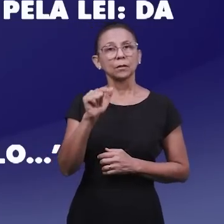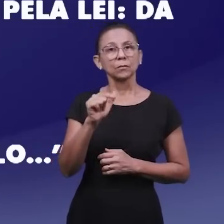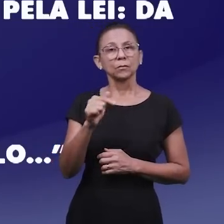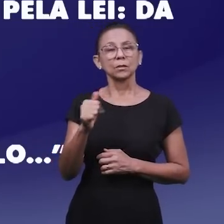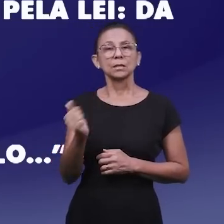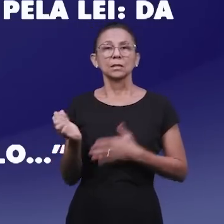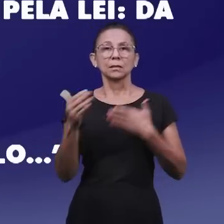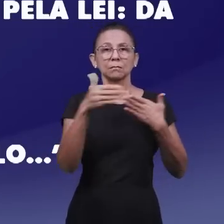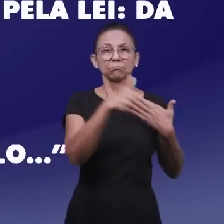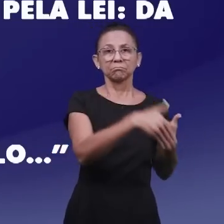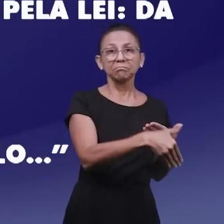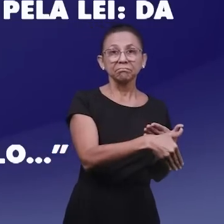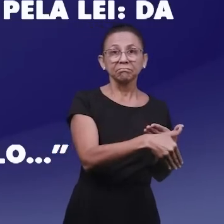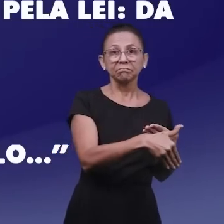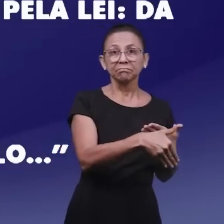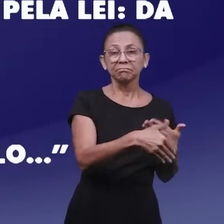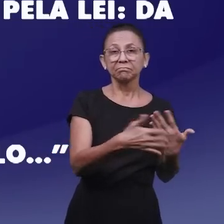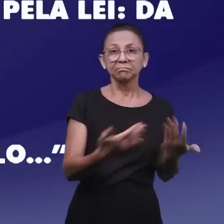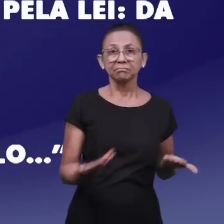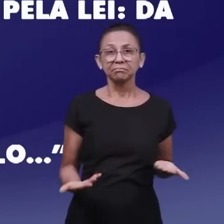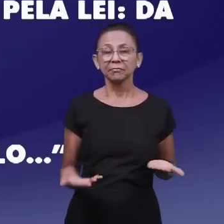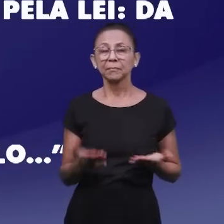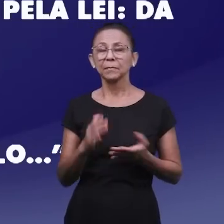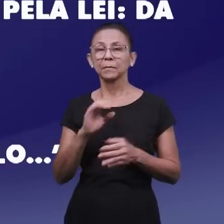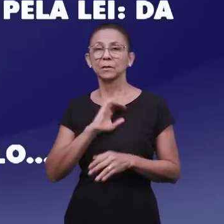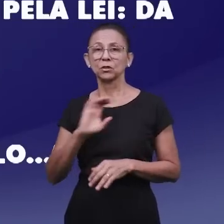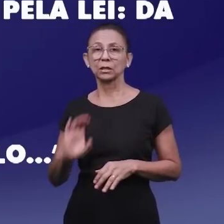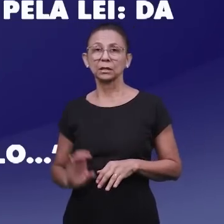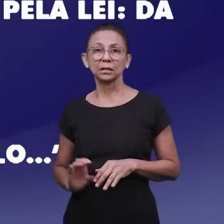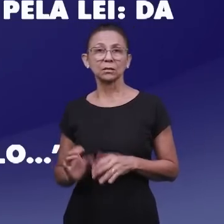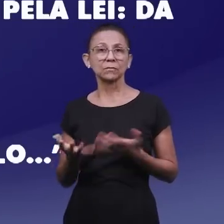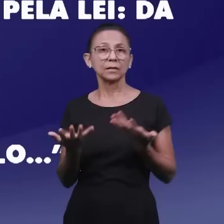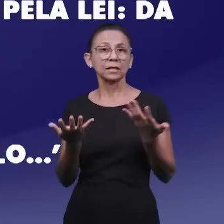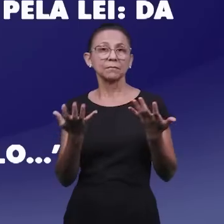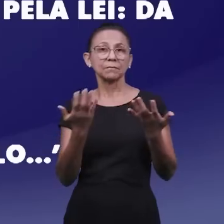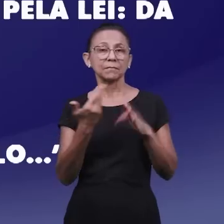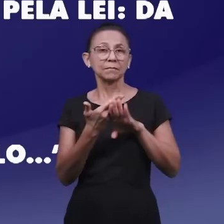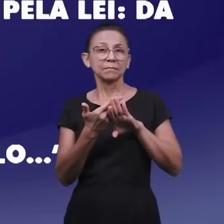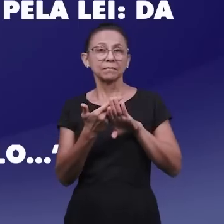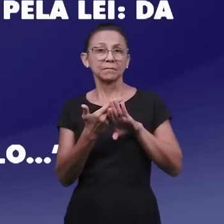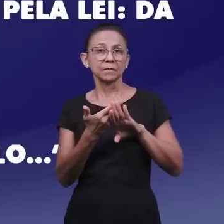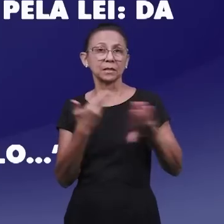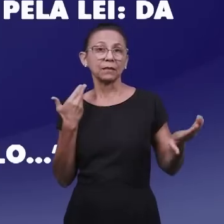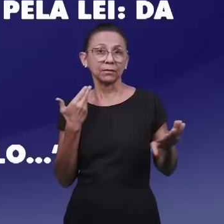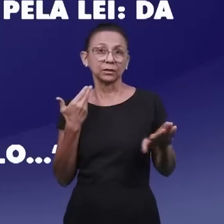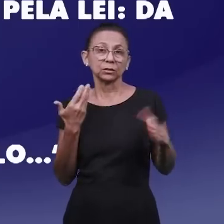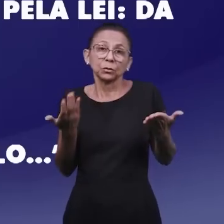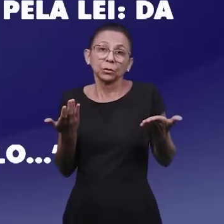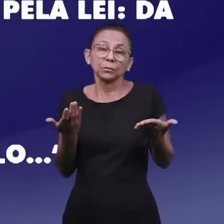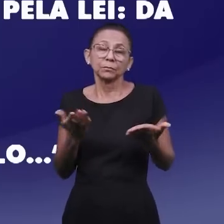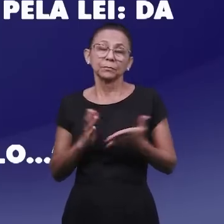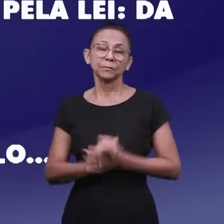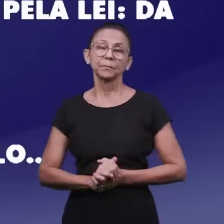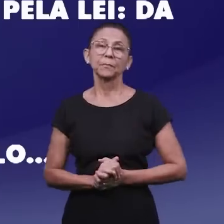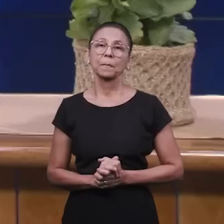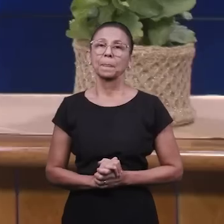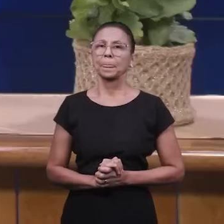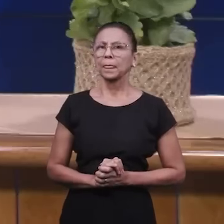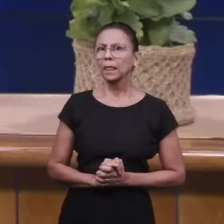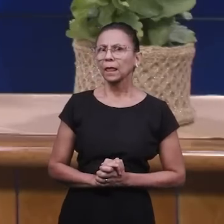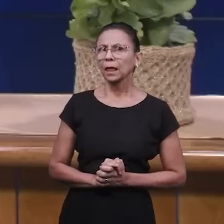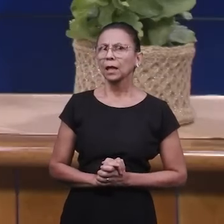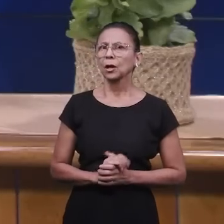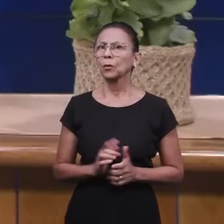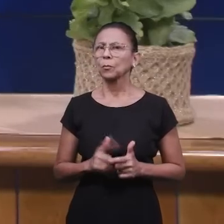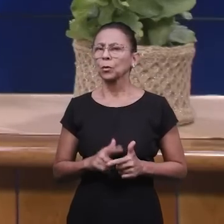O que está acontecendo com eles? Porque eles começaram na graça e agora eles voltaram para a razão, para